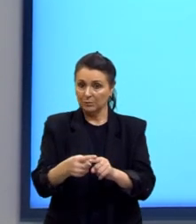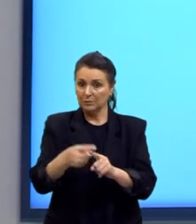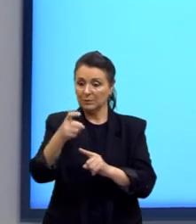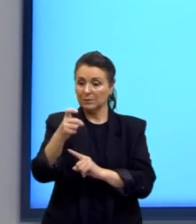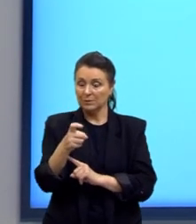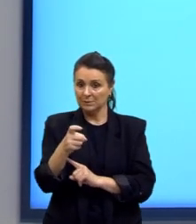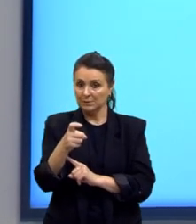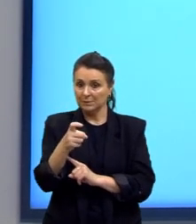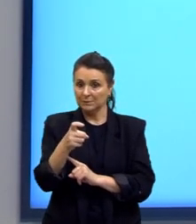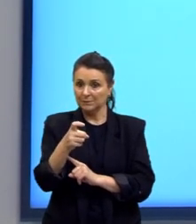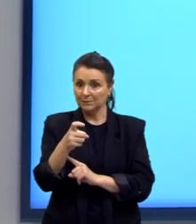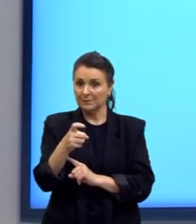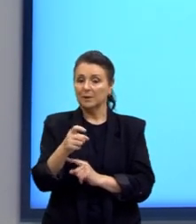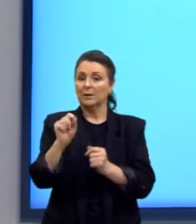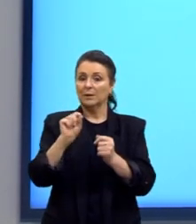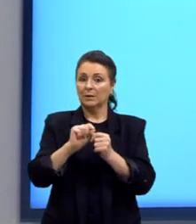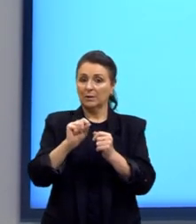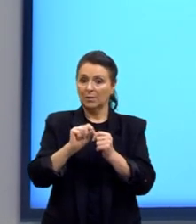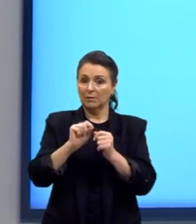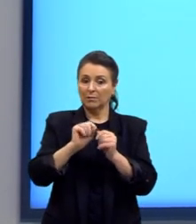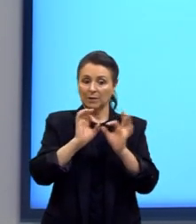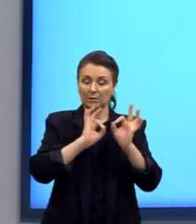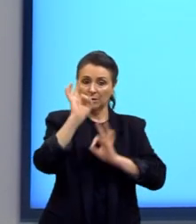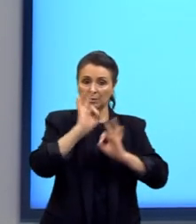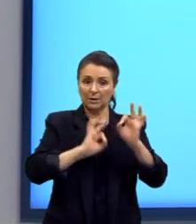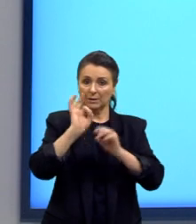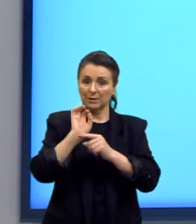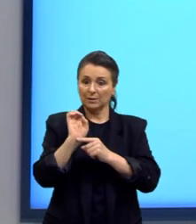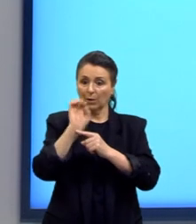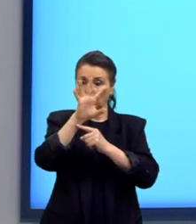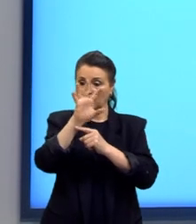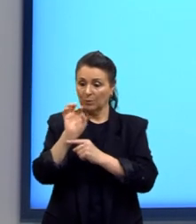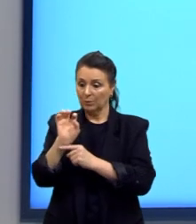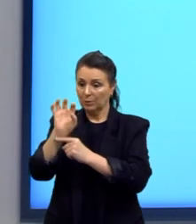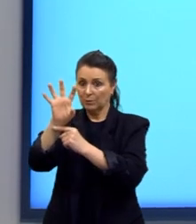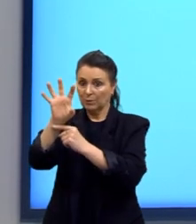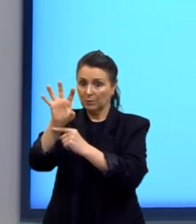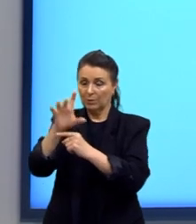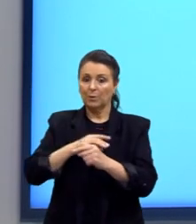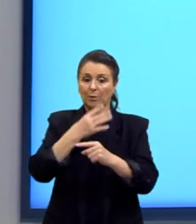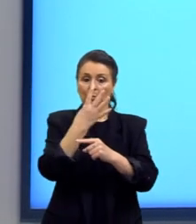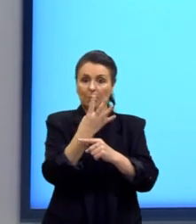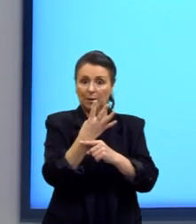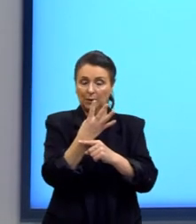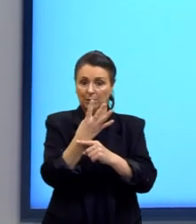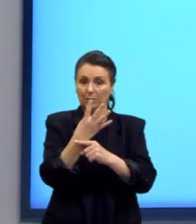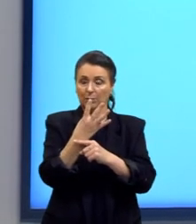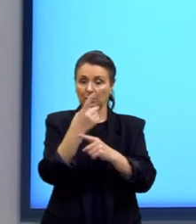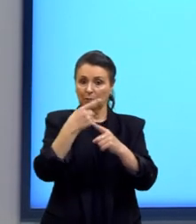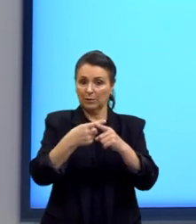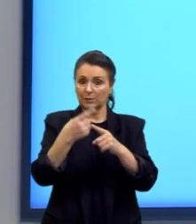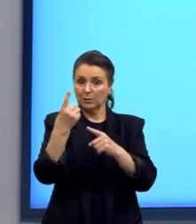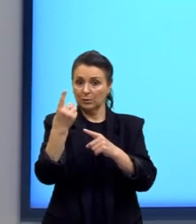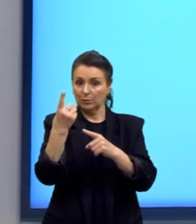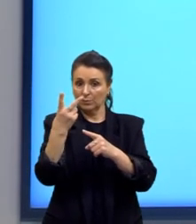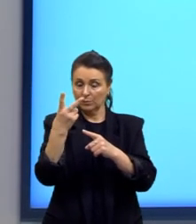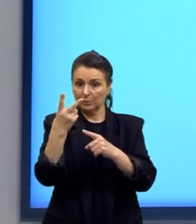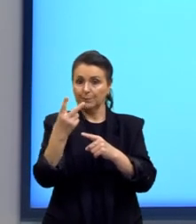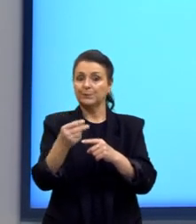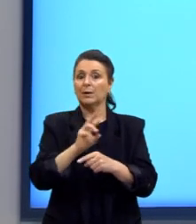x aqui a gente faz a distributiva o chuveirinho né multiplicando quatro por 12 que resulta